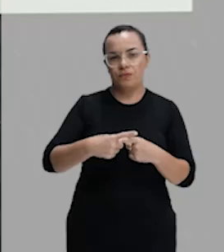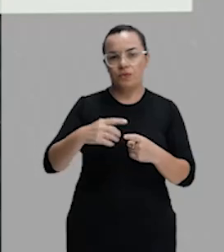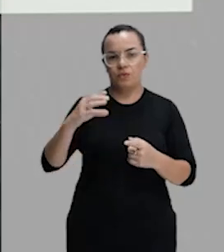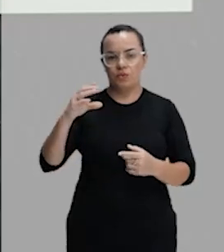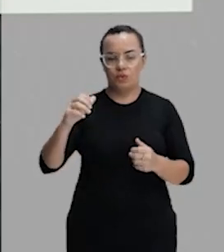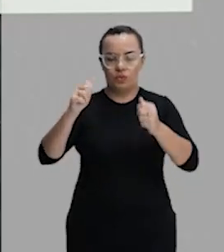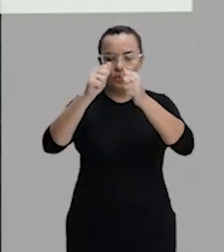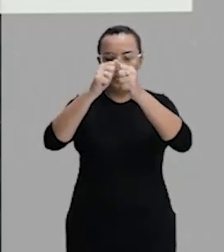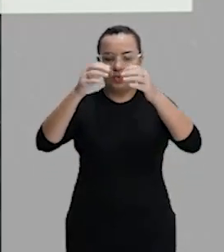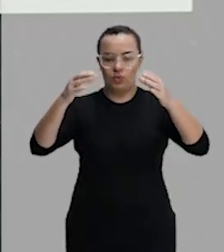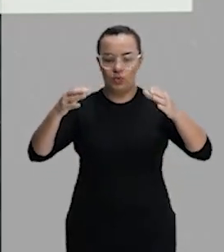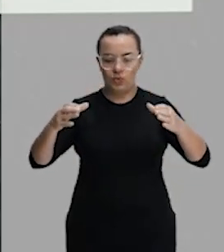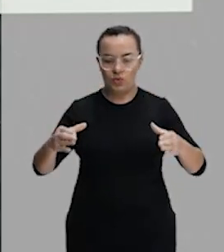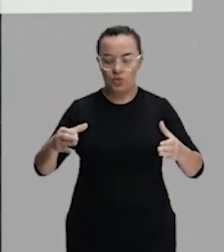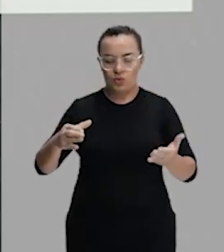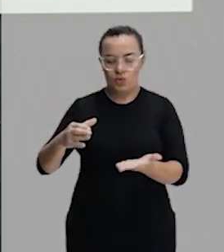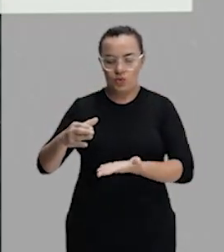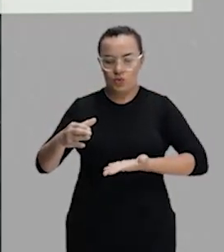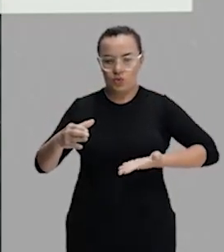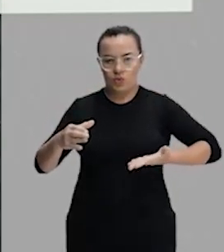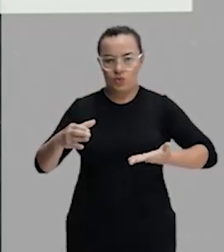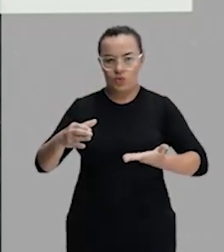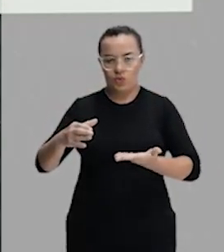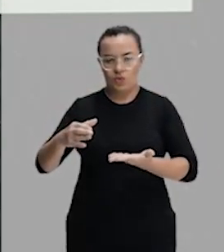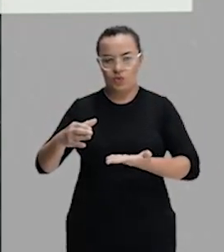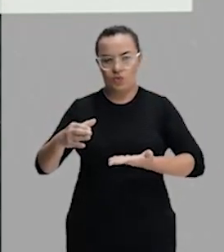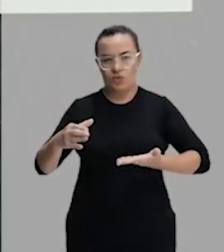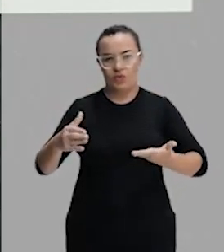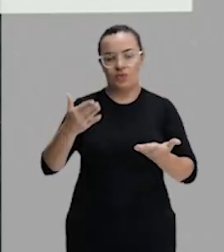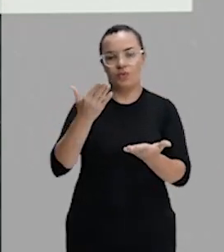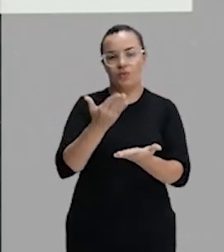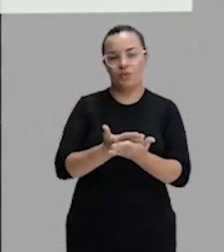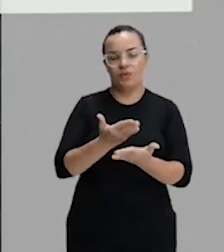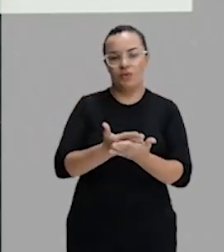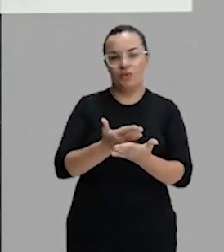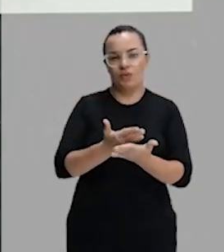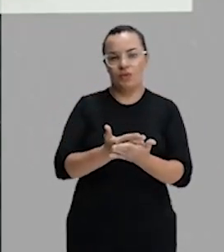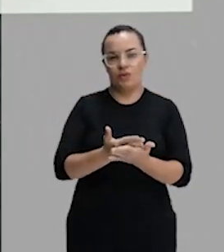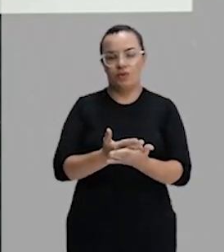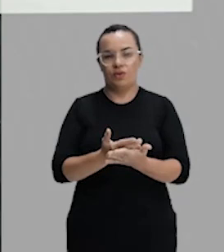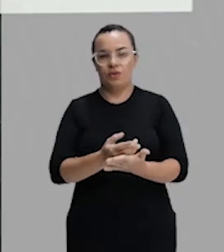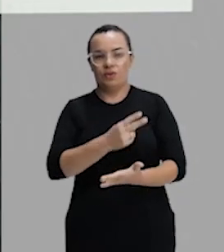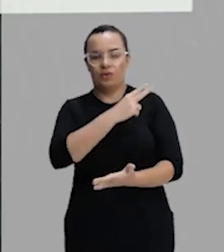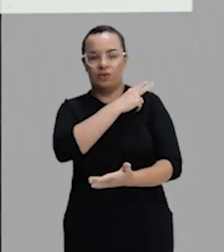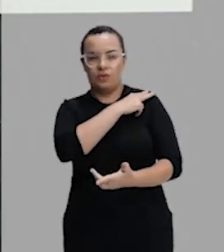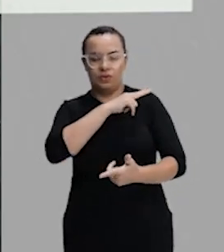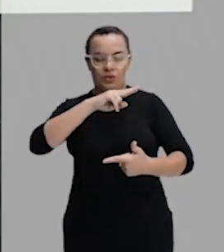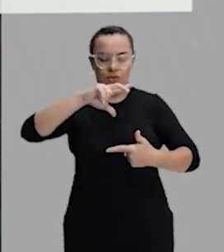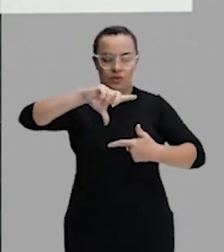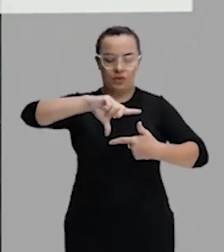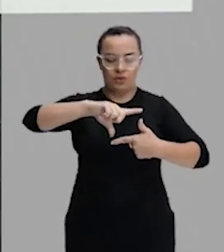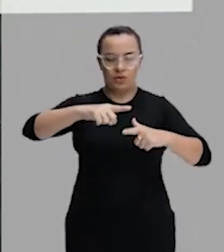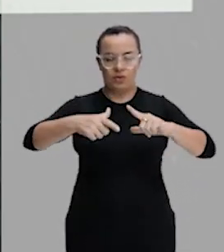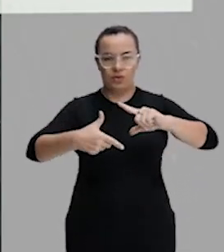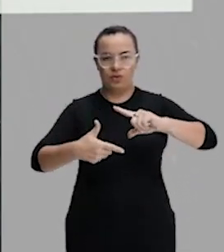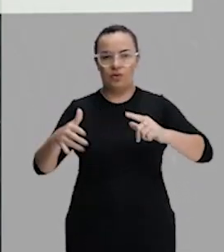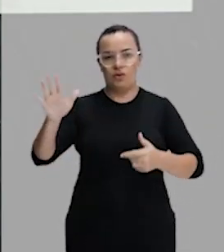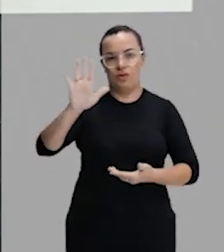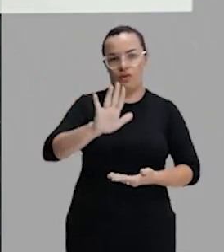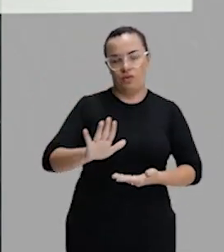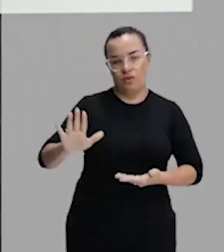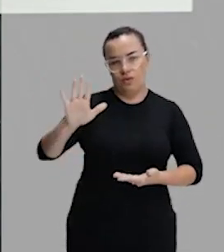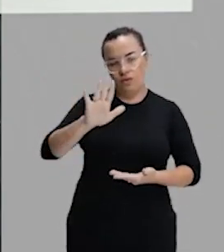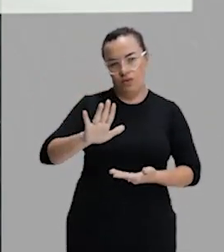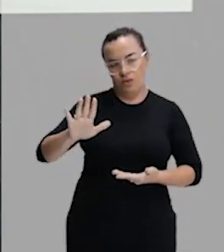cone. Daquele cone que estudou lá na segunda série, na geometria espacial. Tá? Então, esses elementos eles